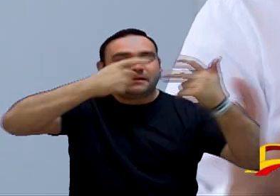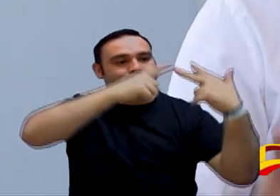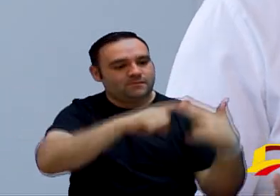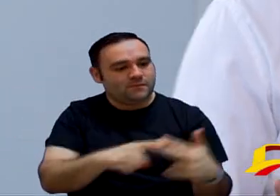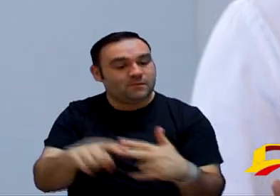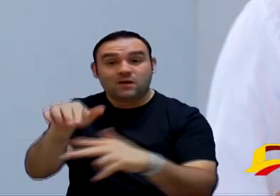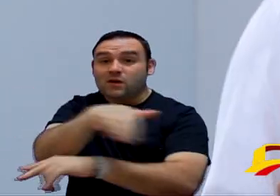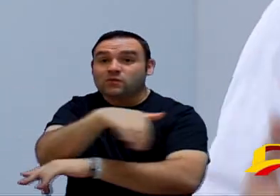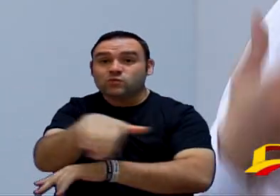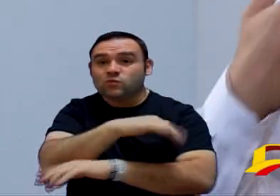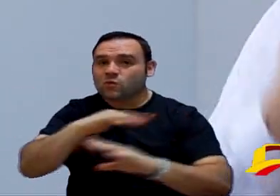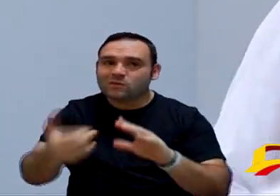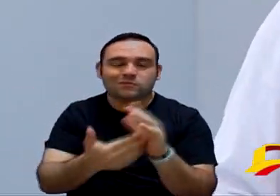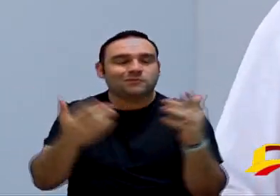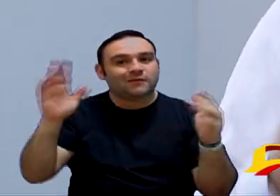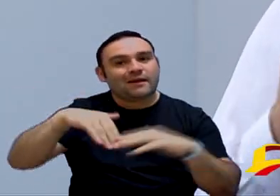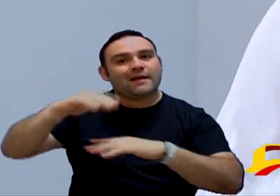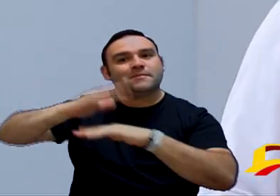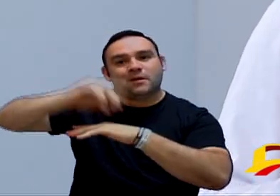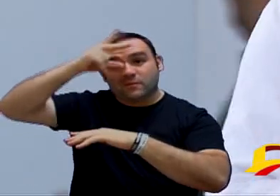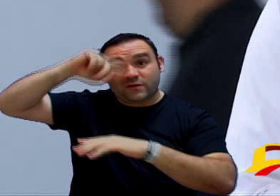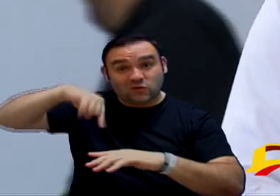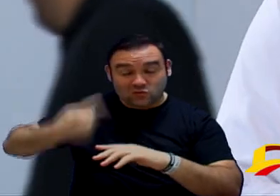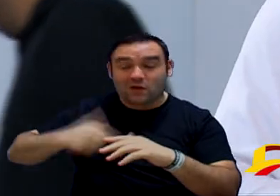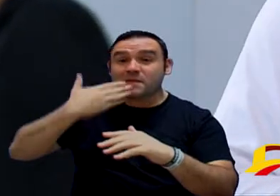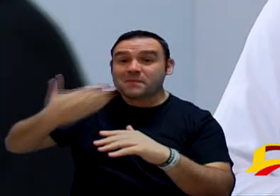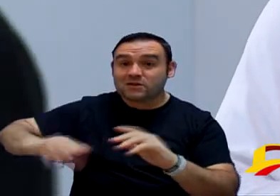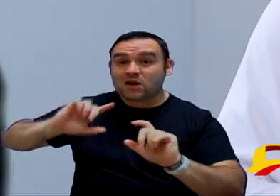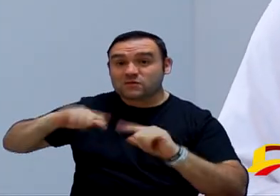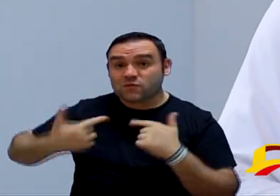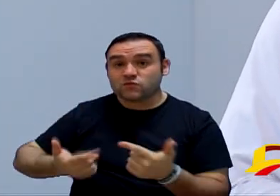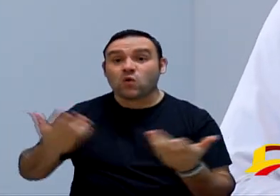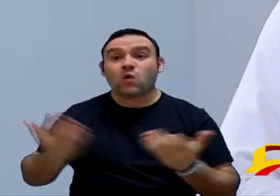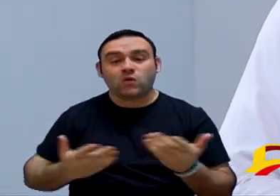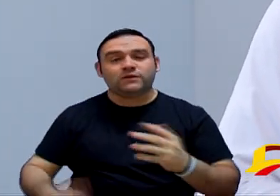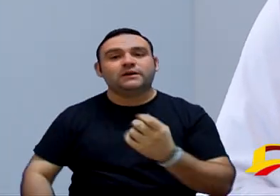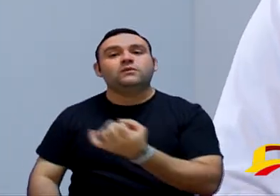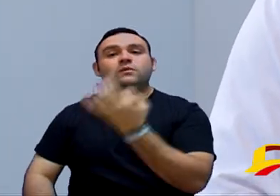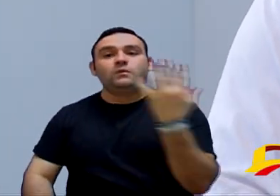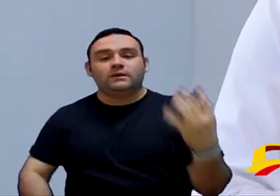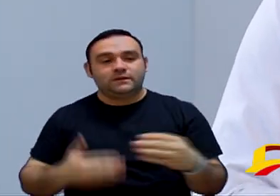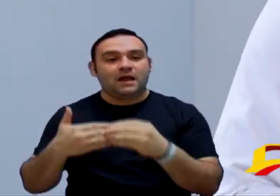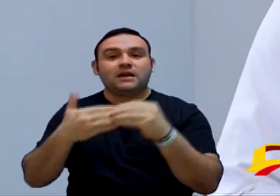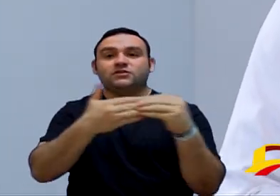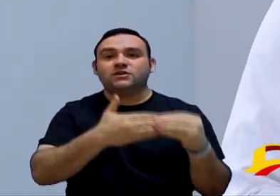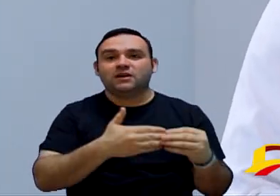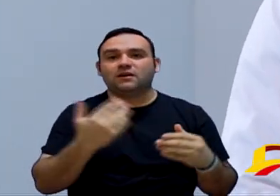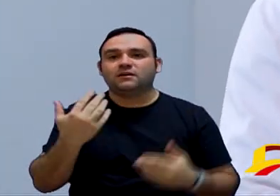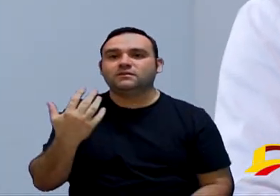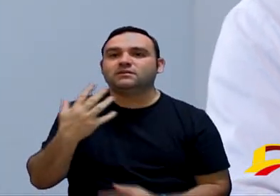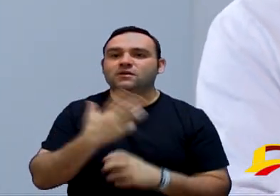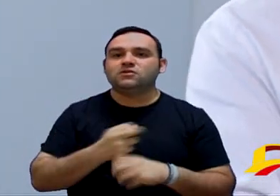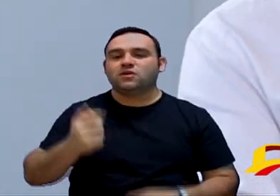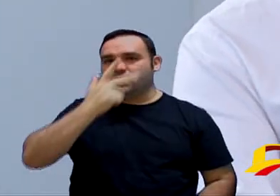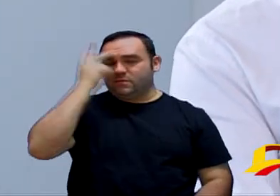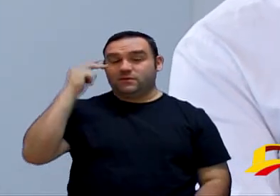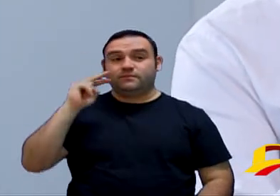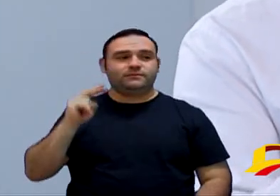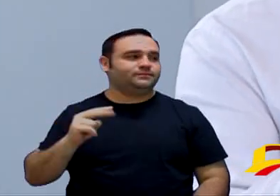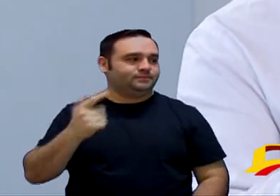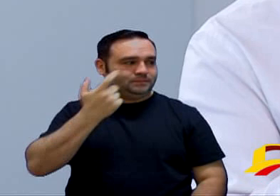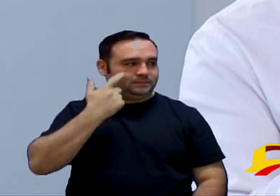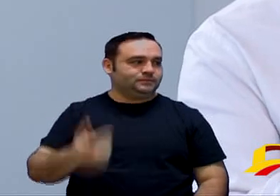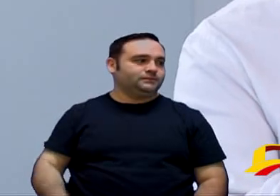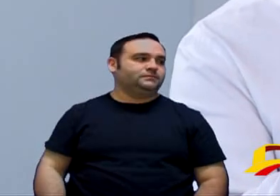manutenção da cidade né mas nós pedimos nós trabalhamos hoje a quantidade de indicação que tem aqui ó pros municípios verem